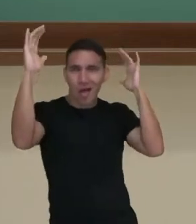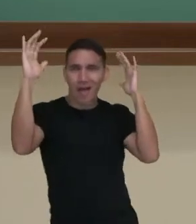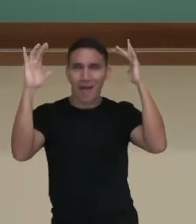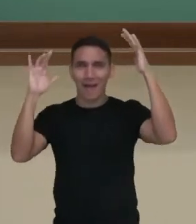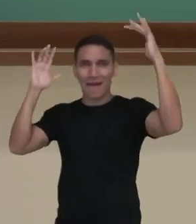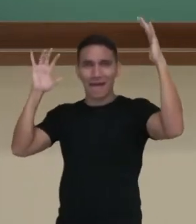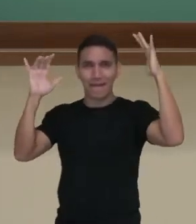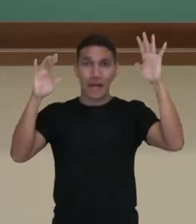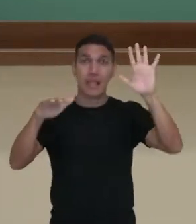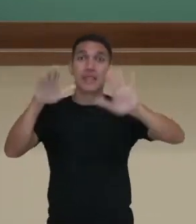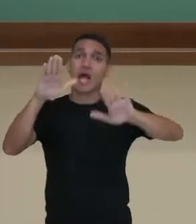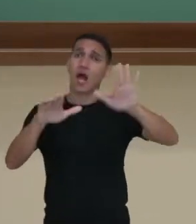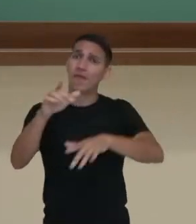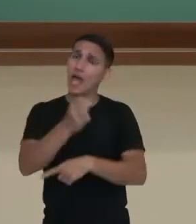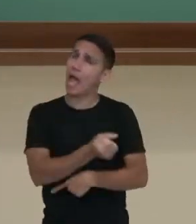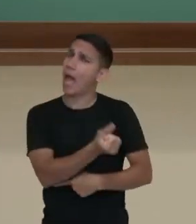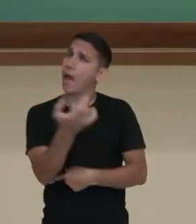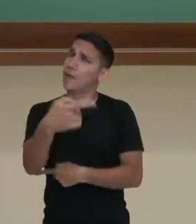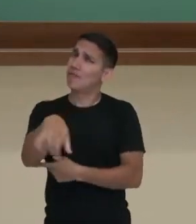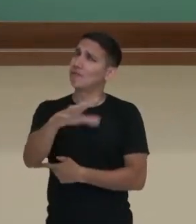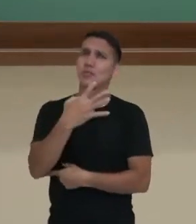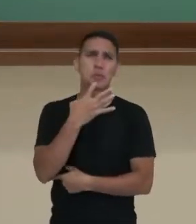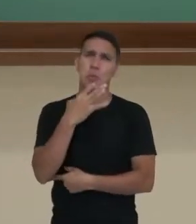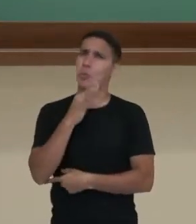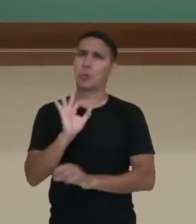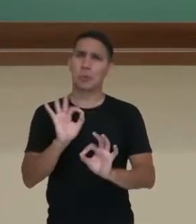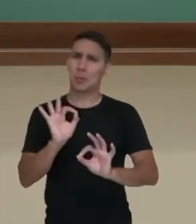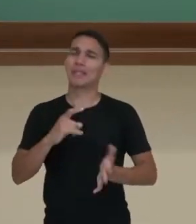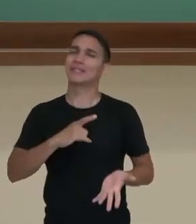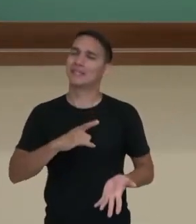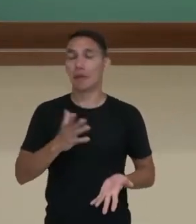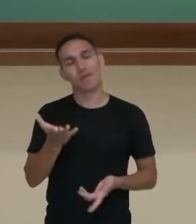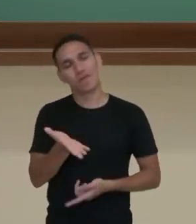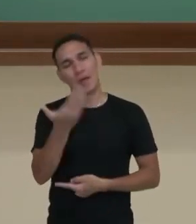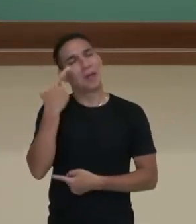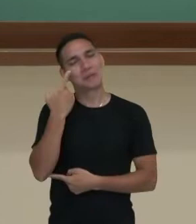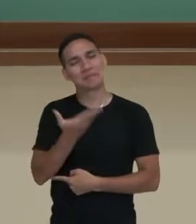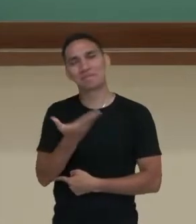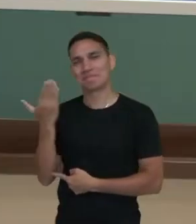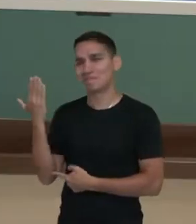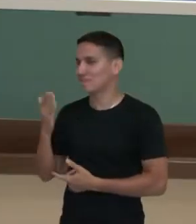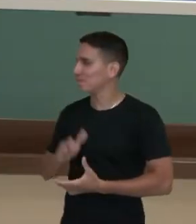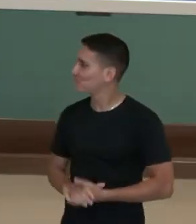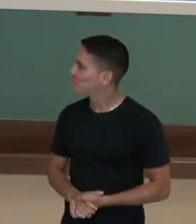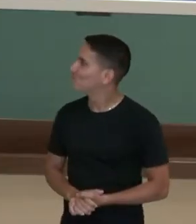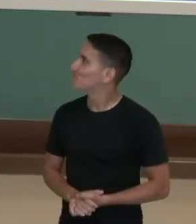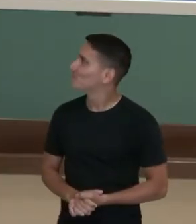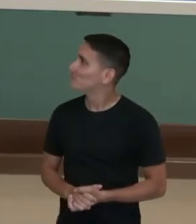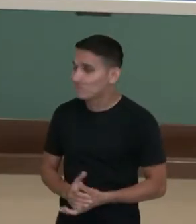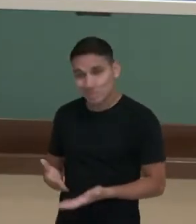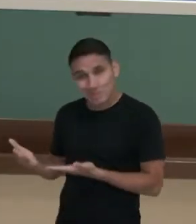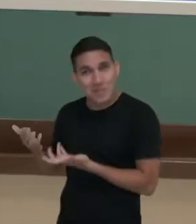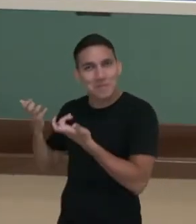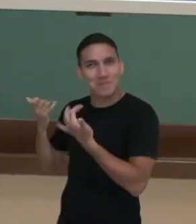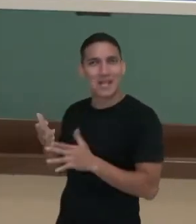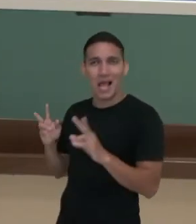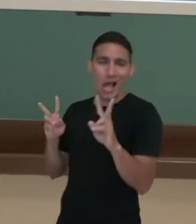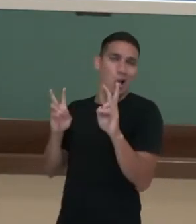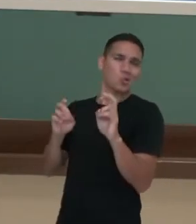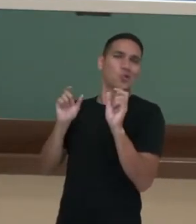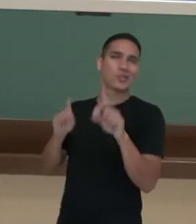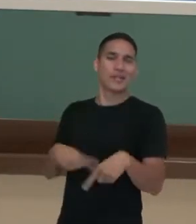equipamentos que você nem sabia que existisse. Vamos lá para a nossa conversa? Então a gente vai falar um pouquinho